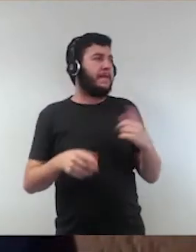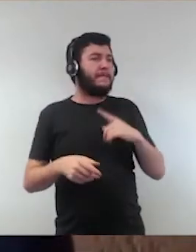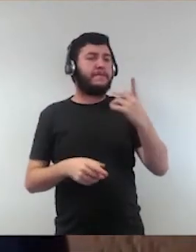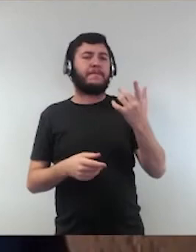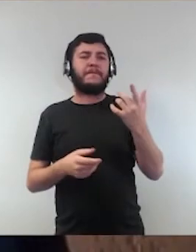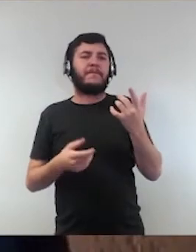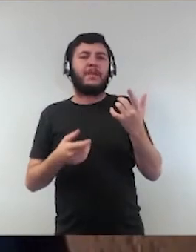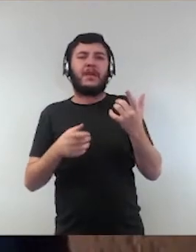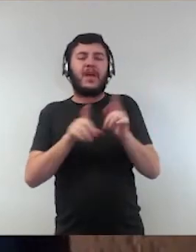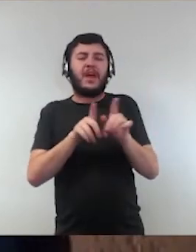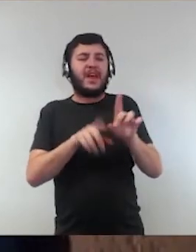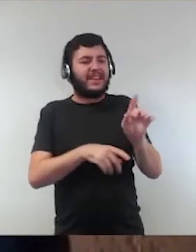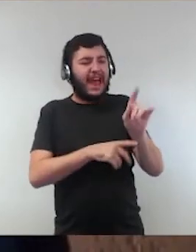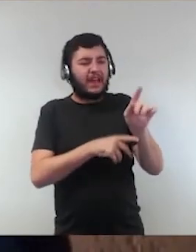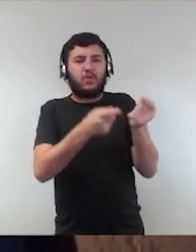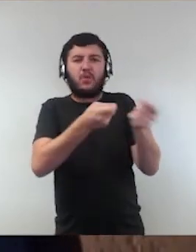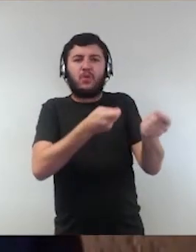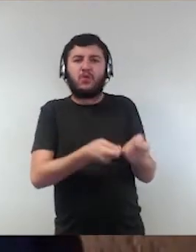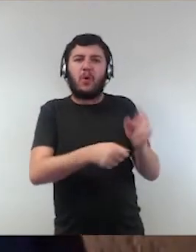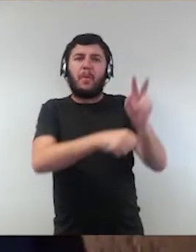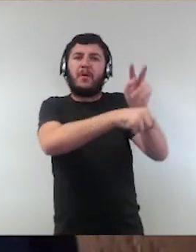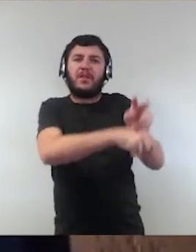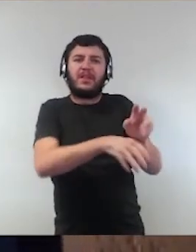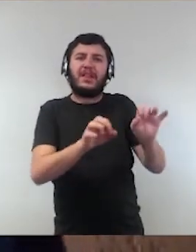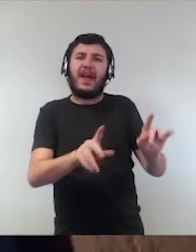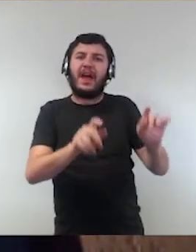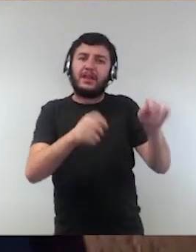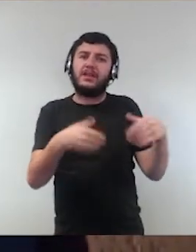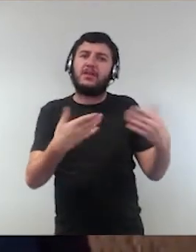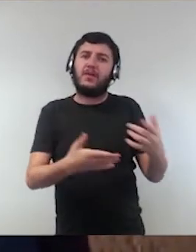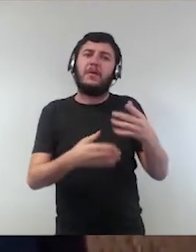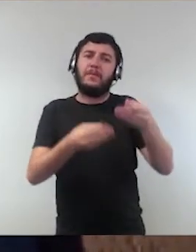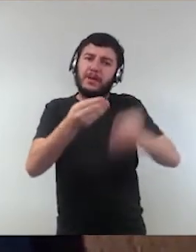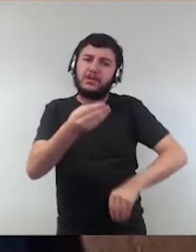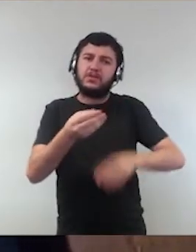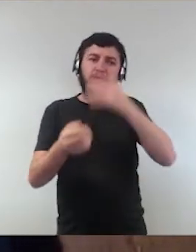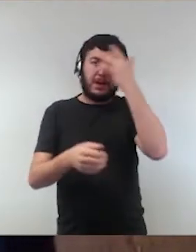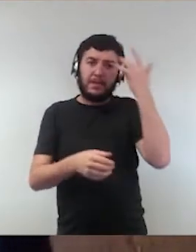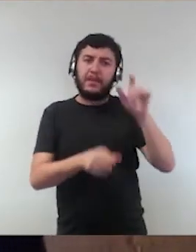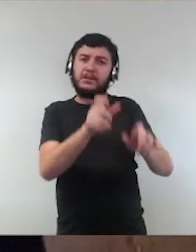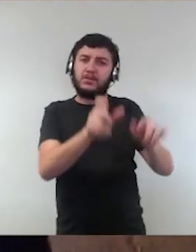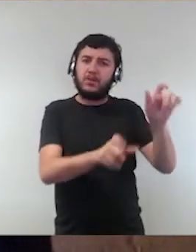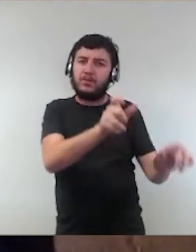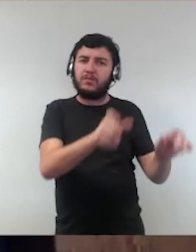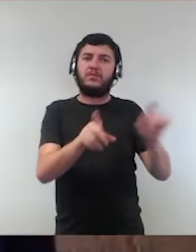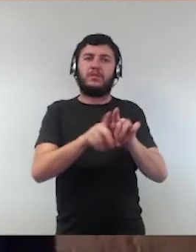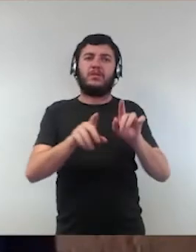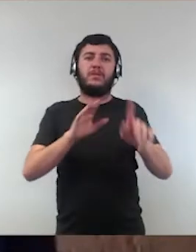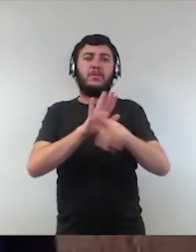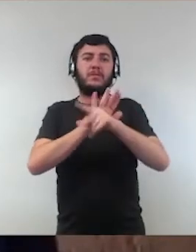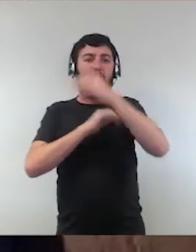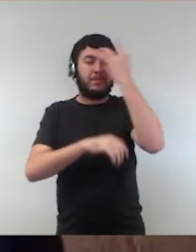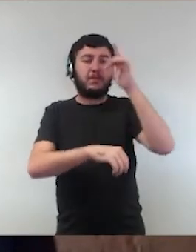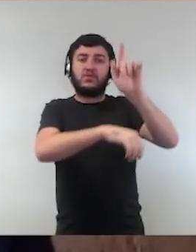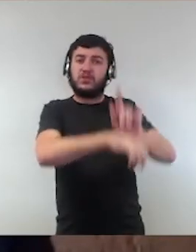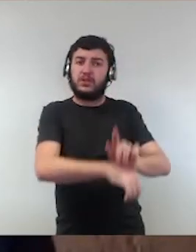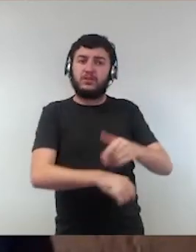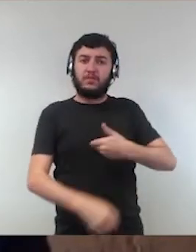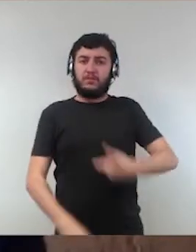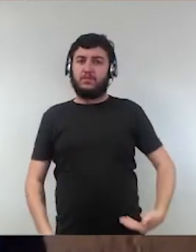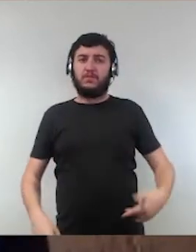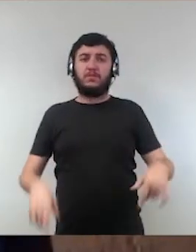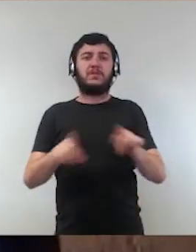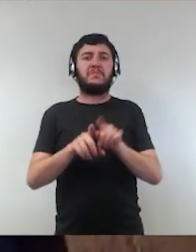fundo, impedindo a própria utilização de dados pela administração pública, porque os próprios gestores públicos vão se ver